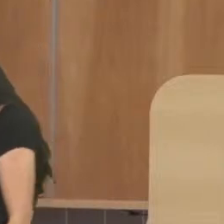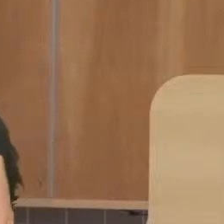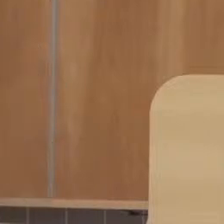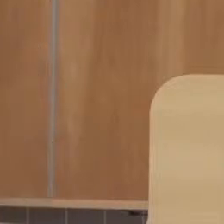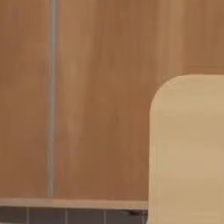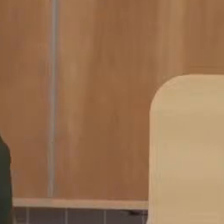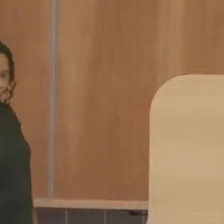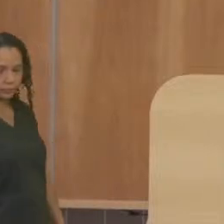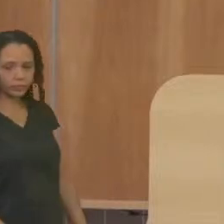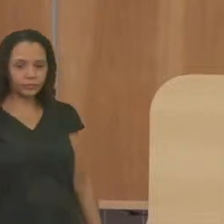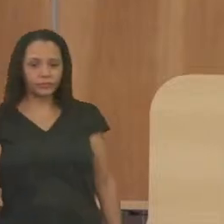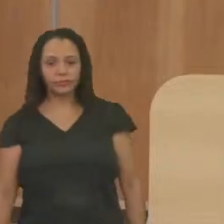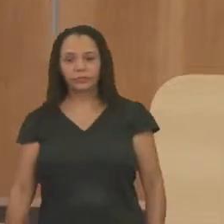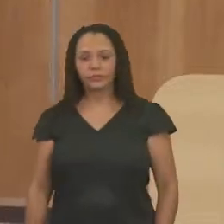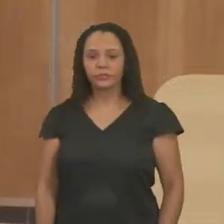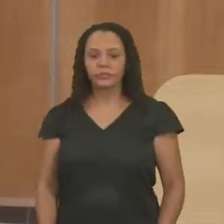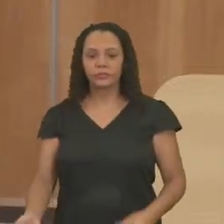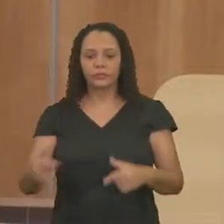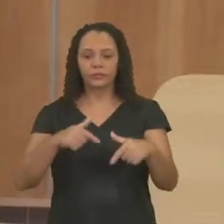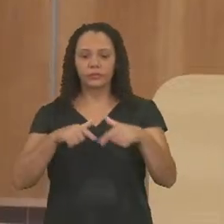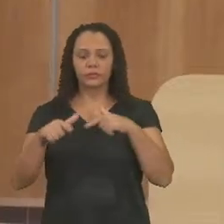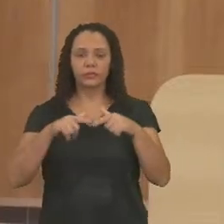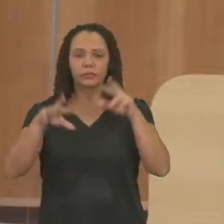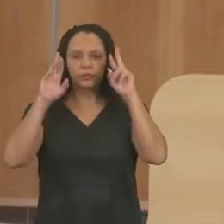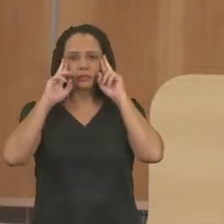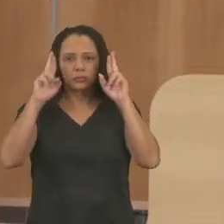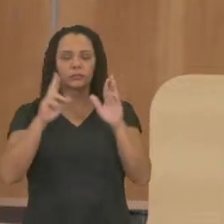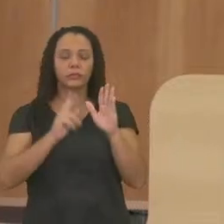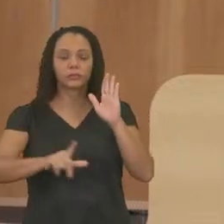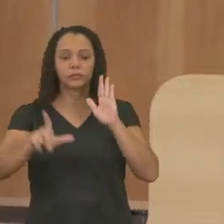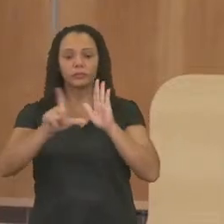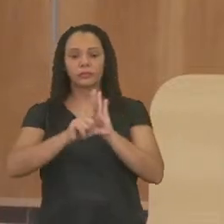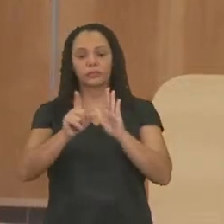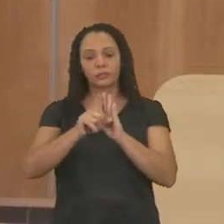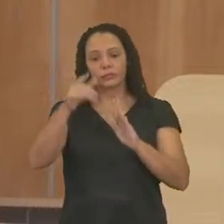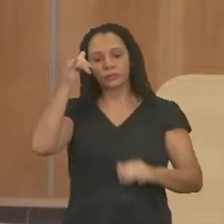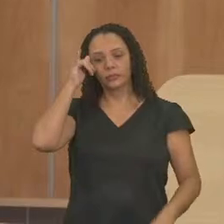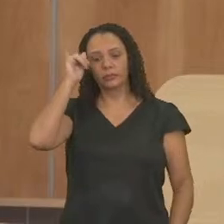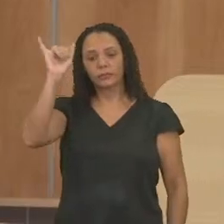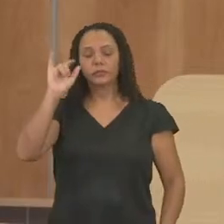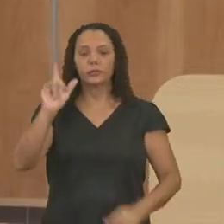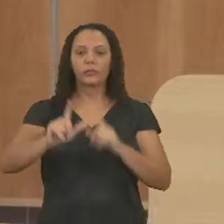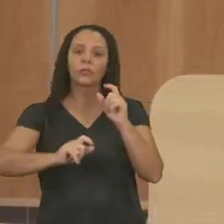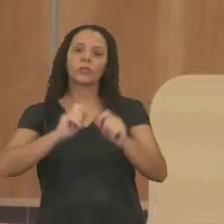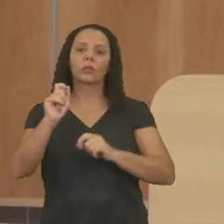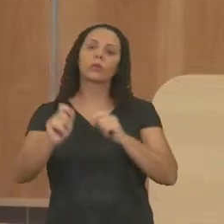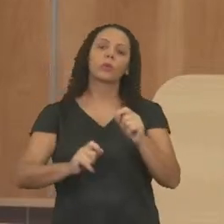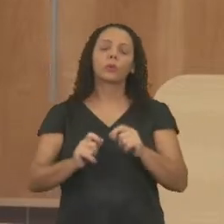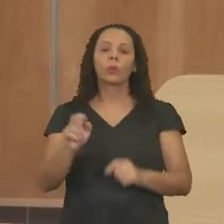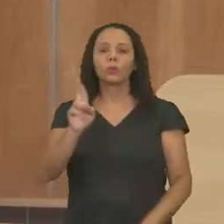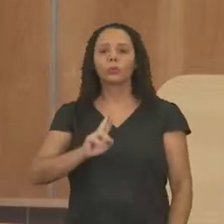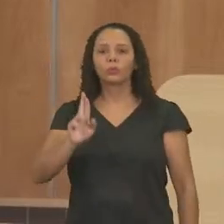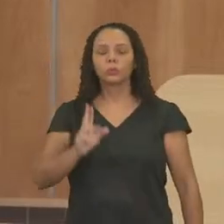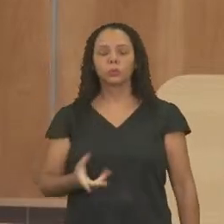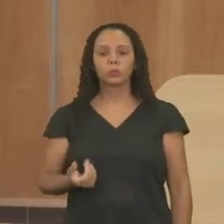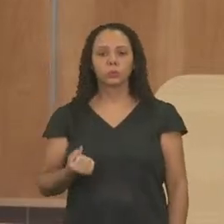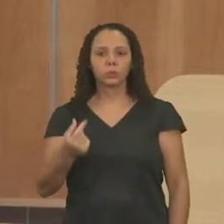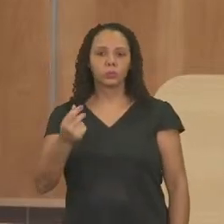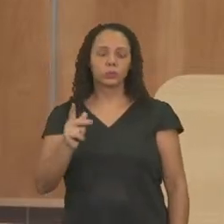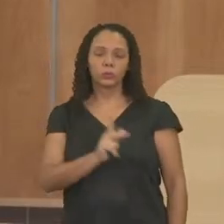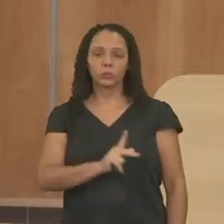Essa abordagem respeita os limites legais e evita sobrecarregar o orçamento público e estimula